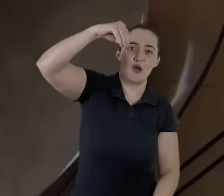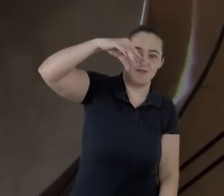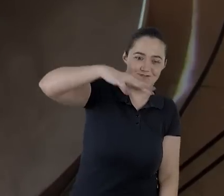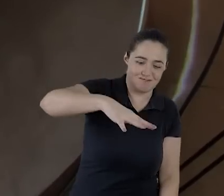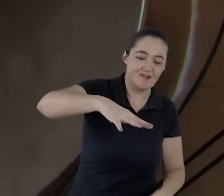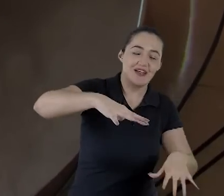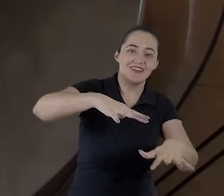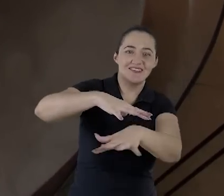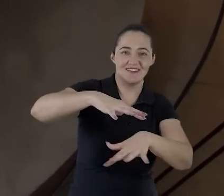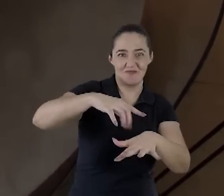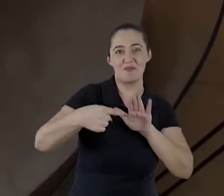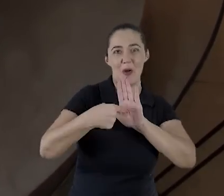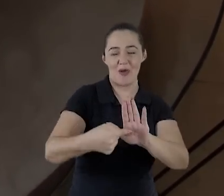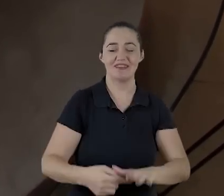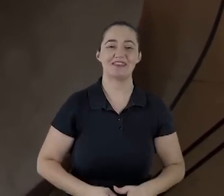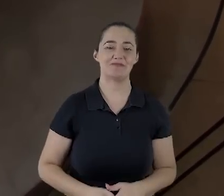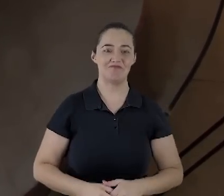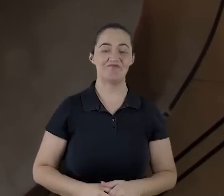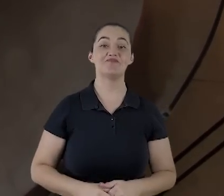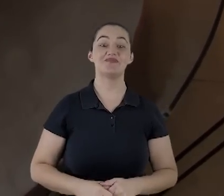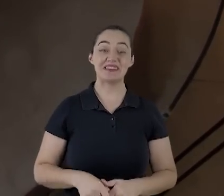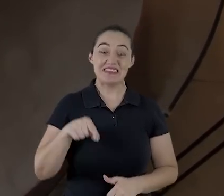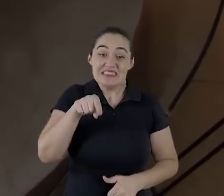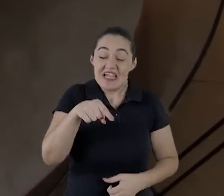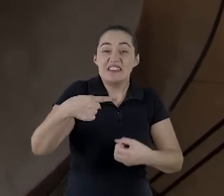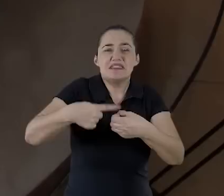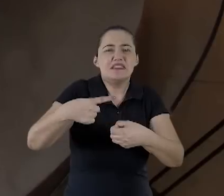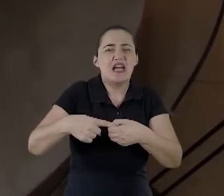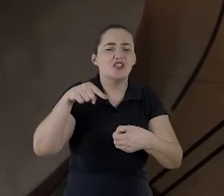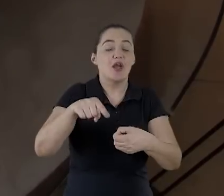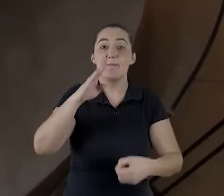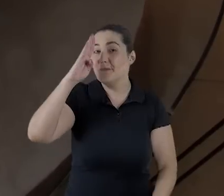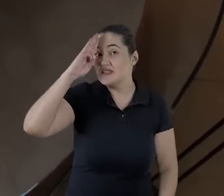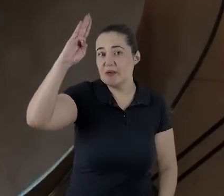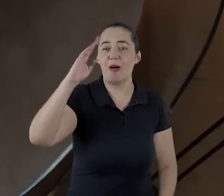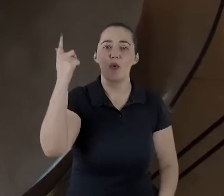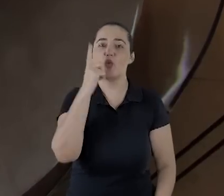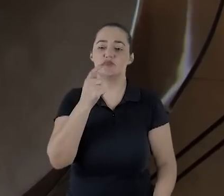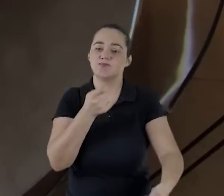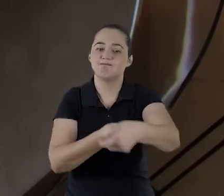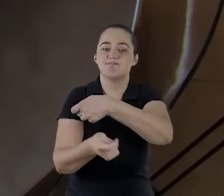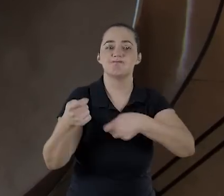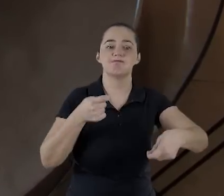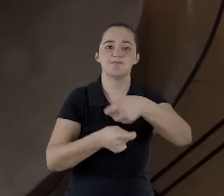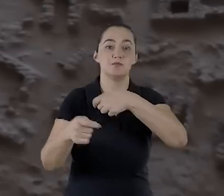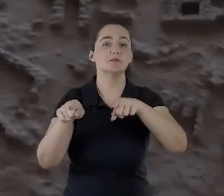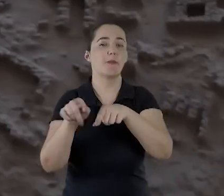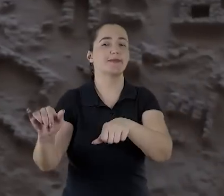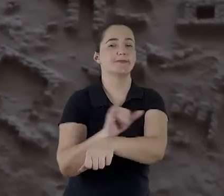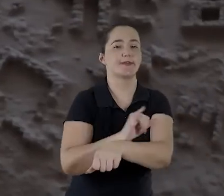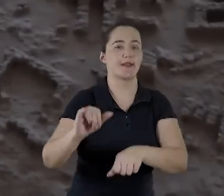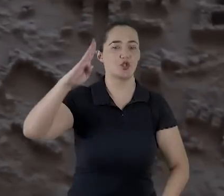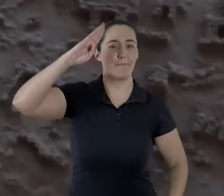diferentes períodos. E uma cidade que, por ser central no comércio internacional e na